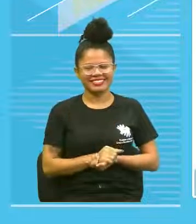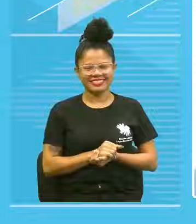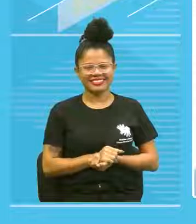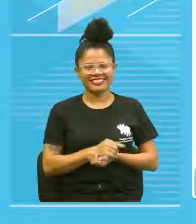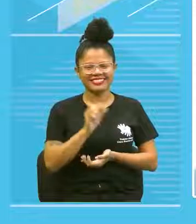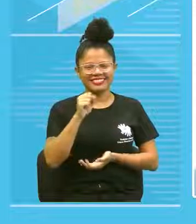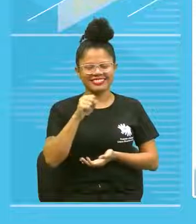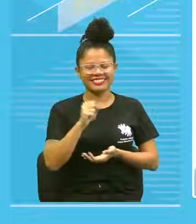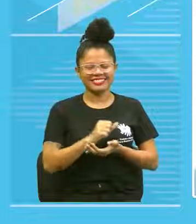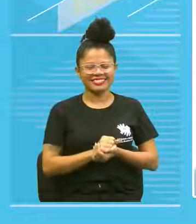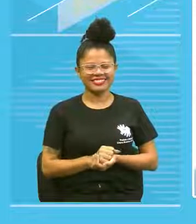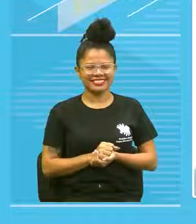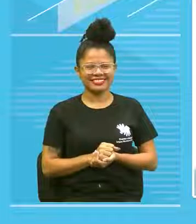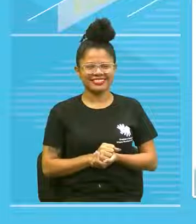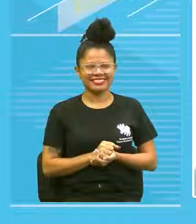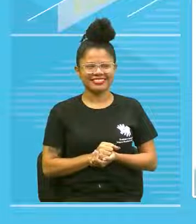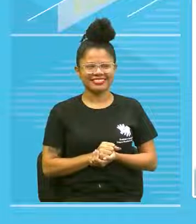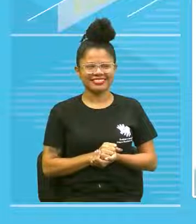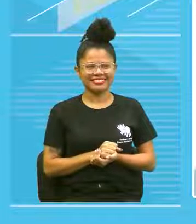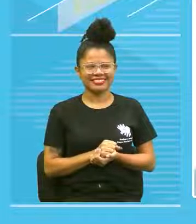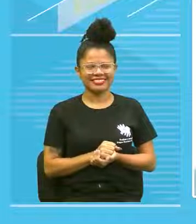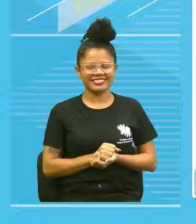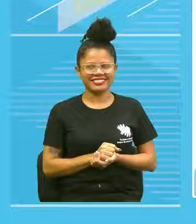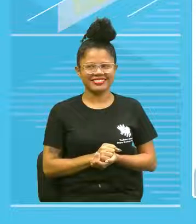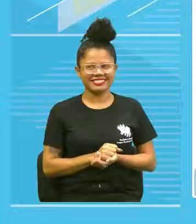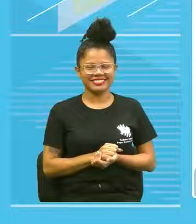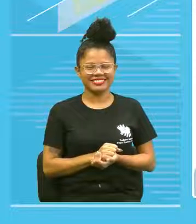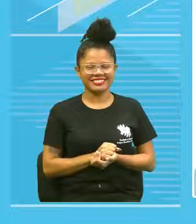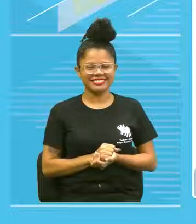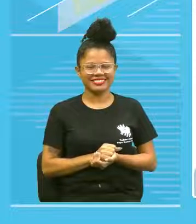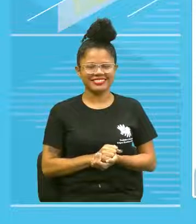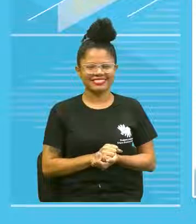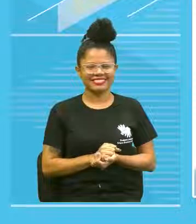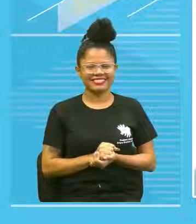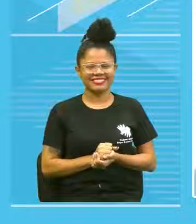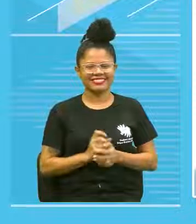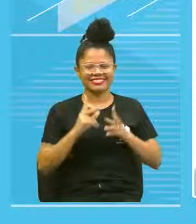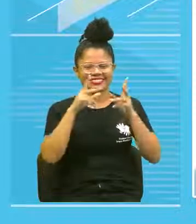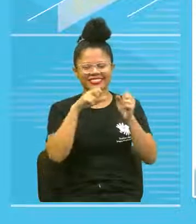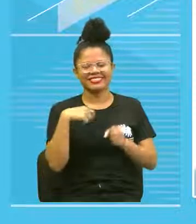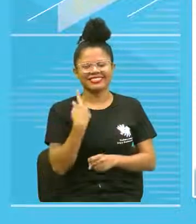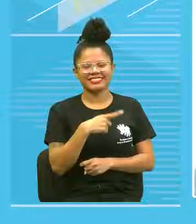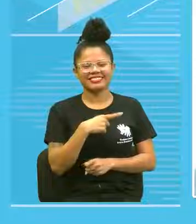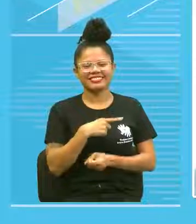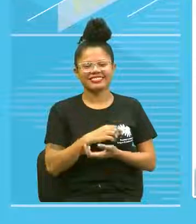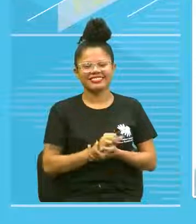e é puxou então a potência nos tempos